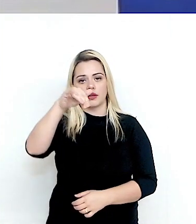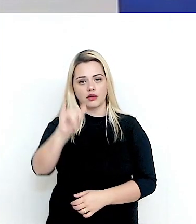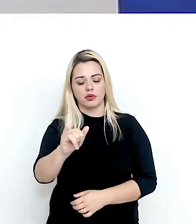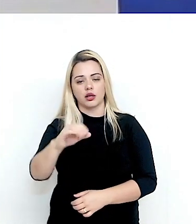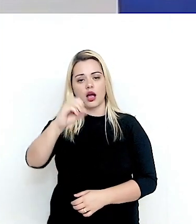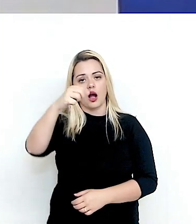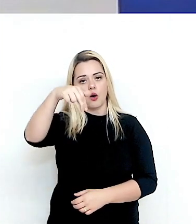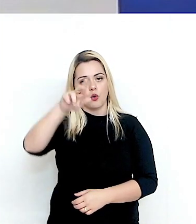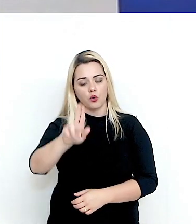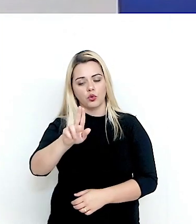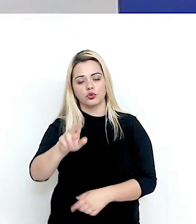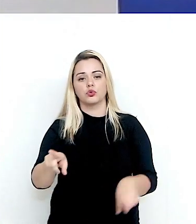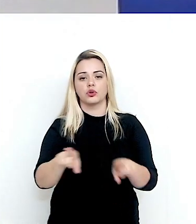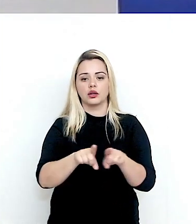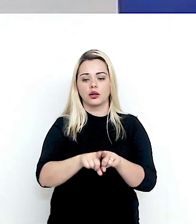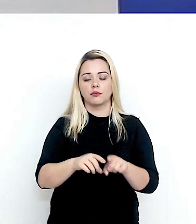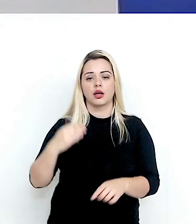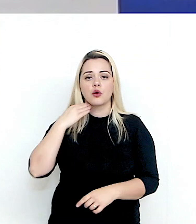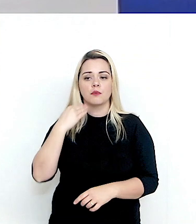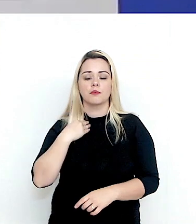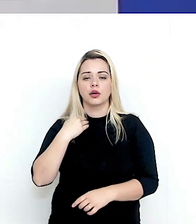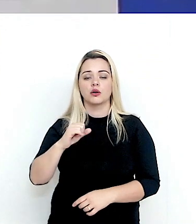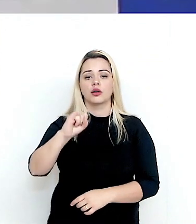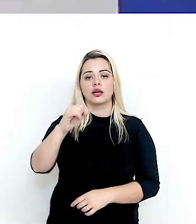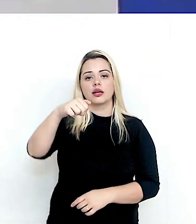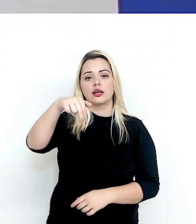mude da ONU e o banco islâmico de desenvolvimento